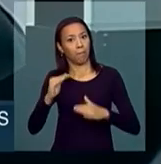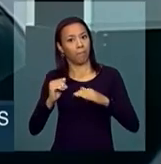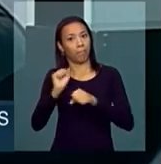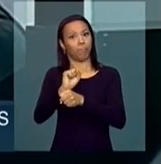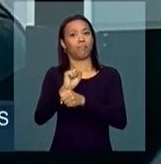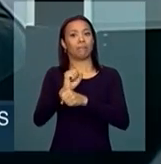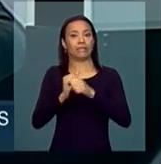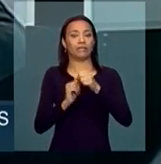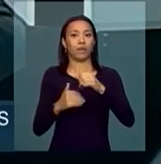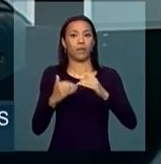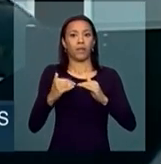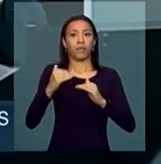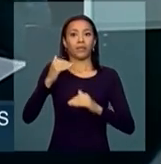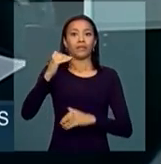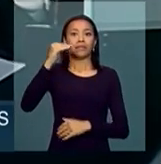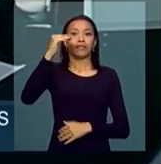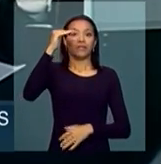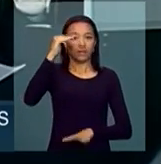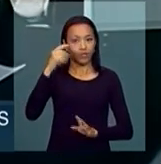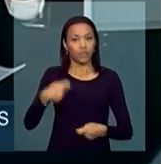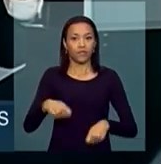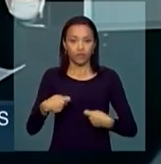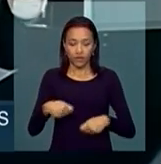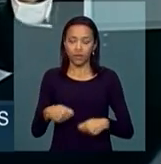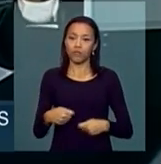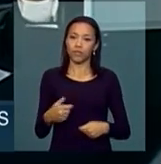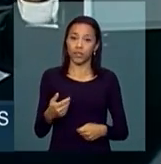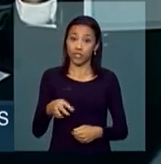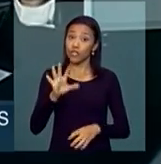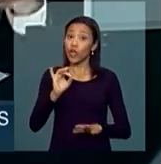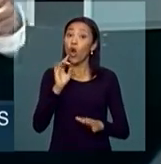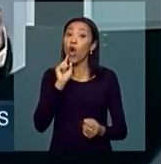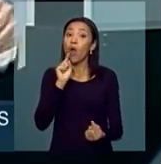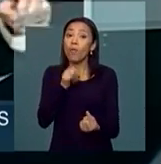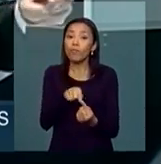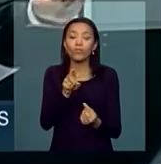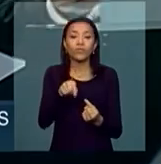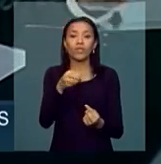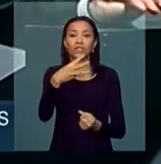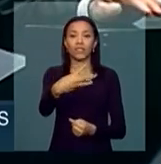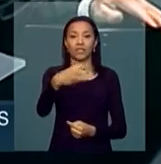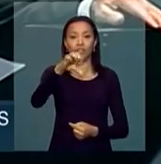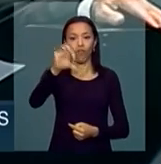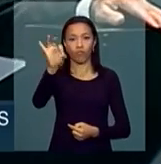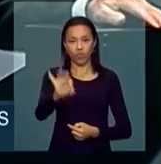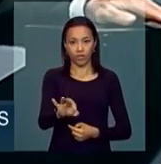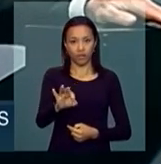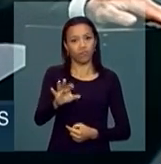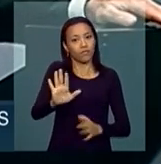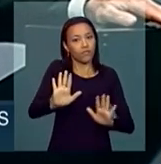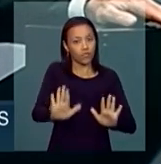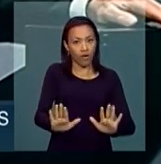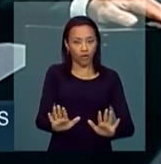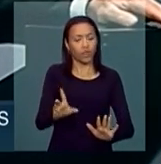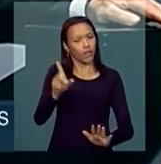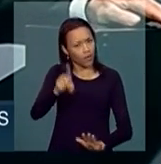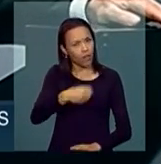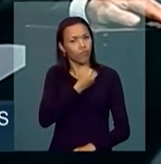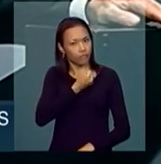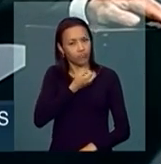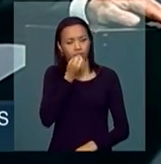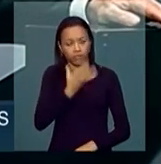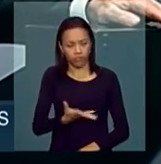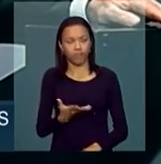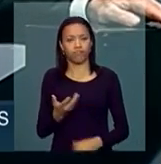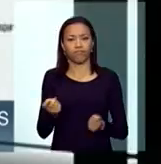e a gente com os pés no chão está se propondo a crescer 39%, o que é também um número altamente expressivo.